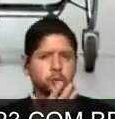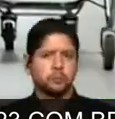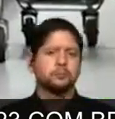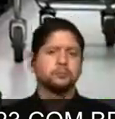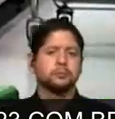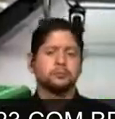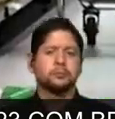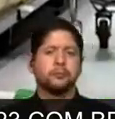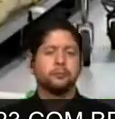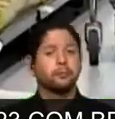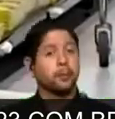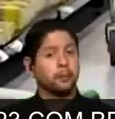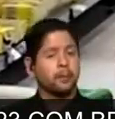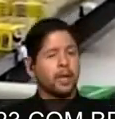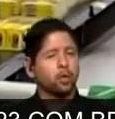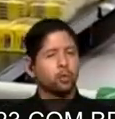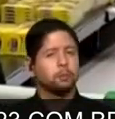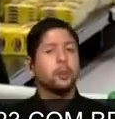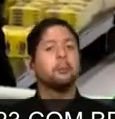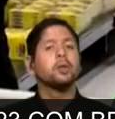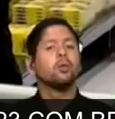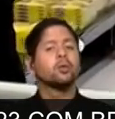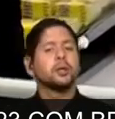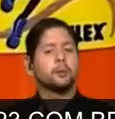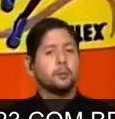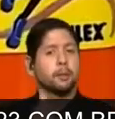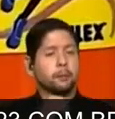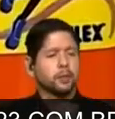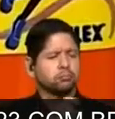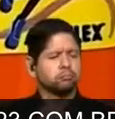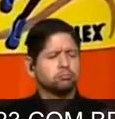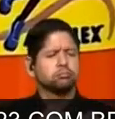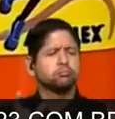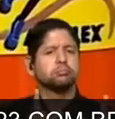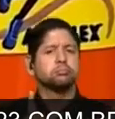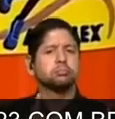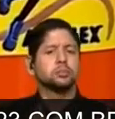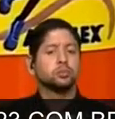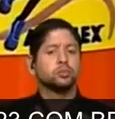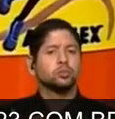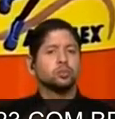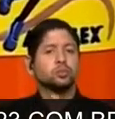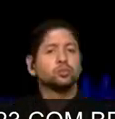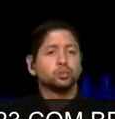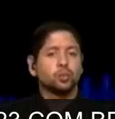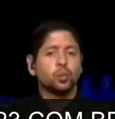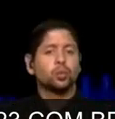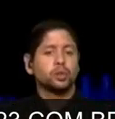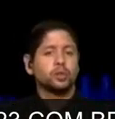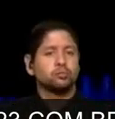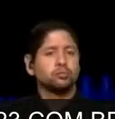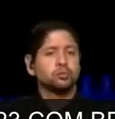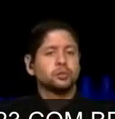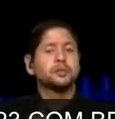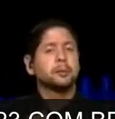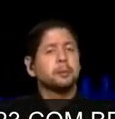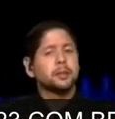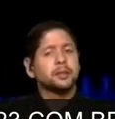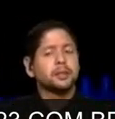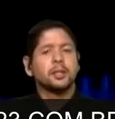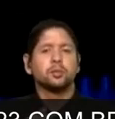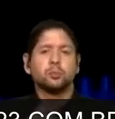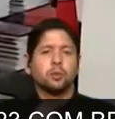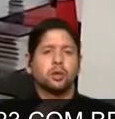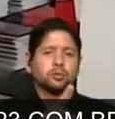da economia, é necessário que os pais fiquem atentos para os itens de uso coletivo e os materiais que